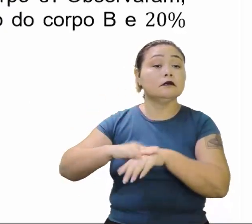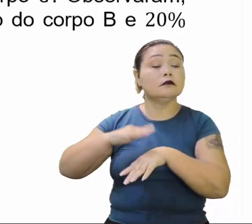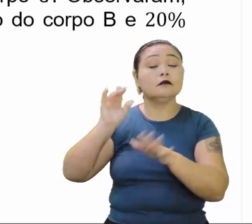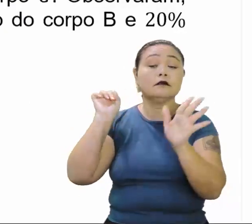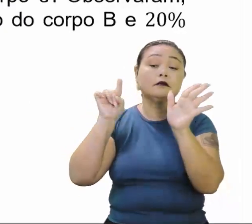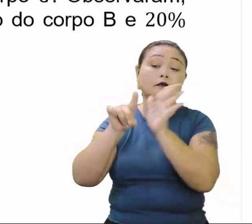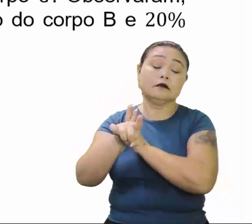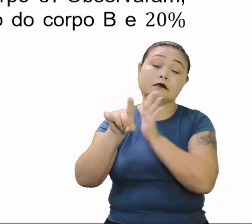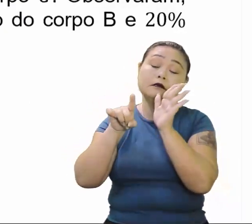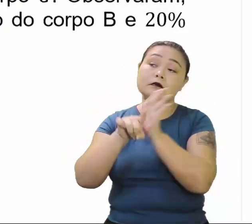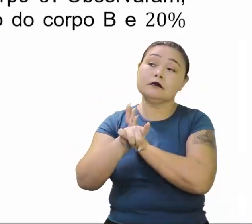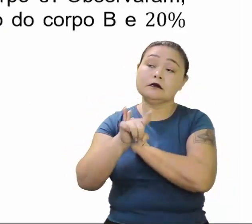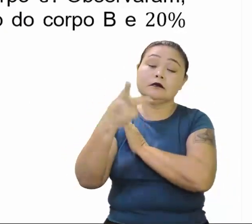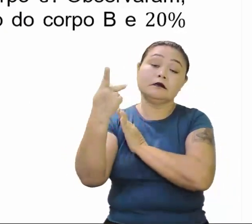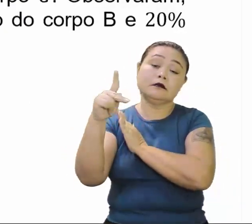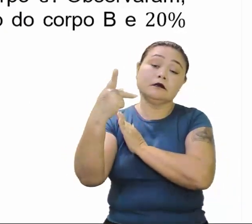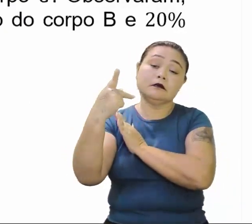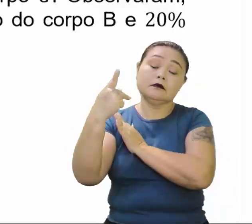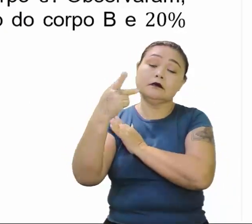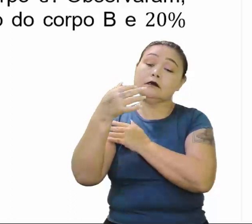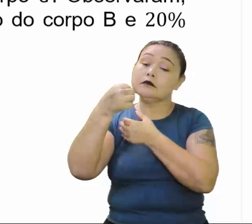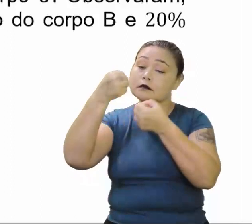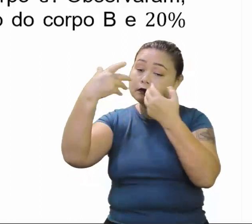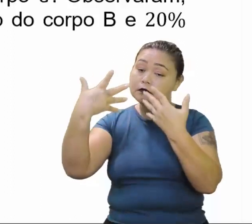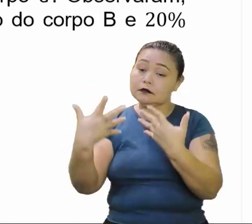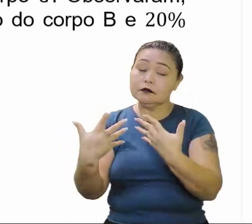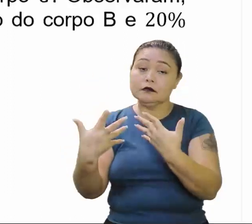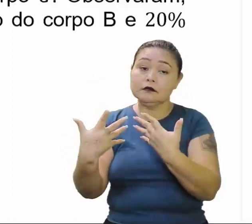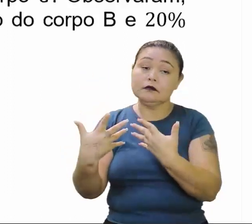questão para o seu comentário.